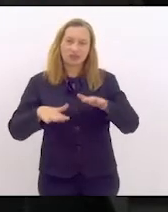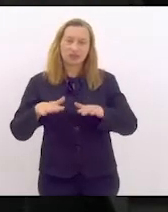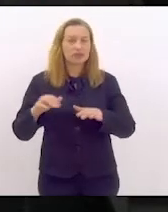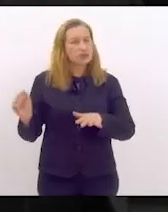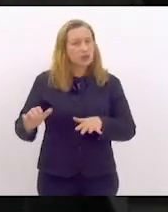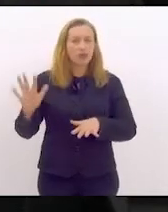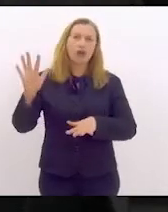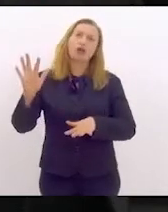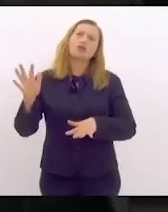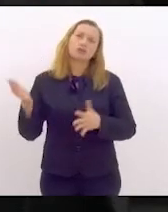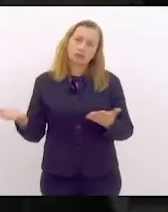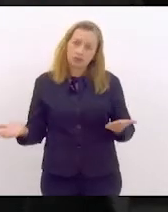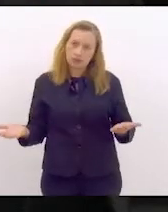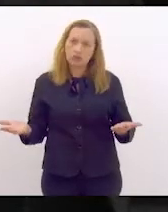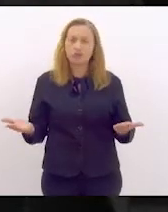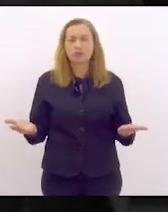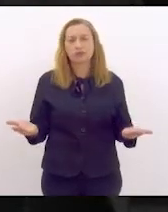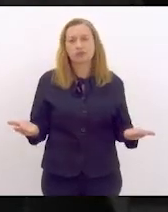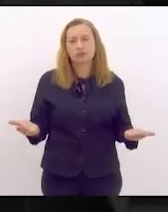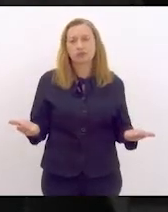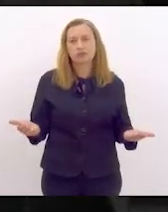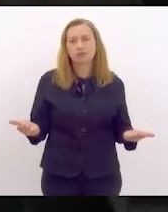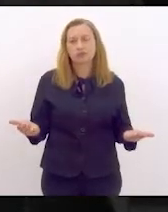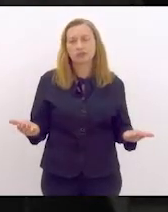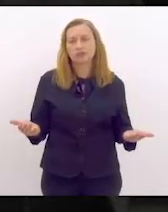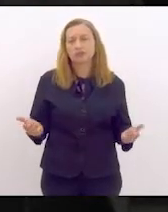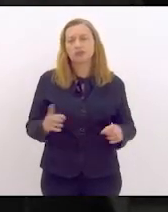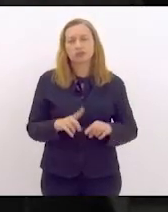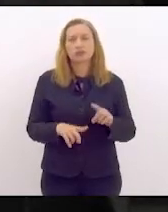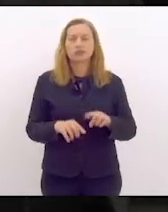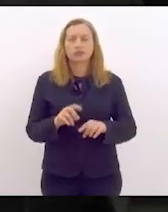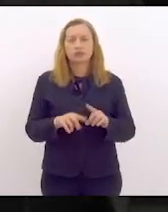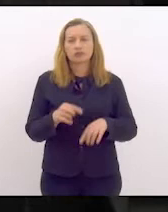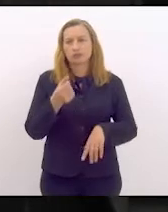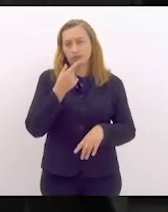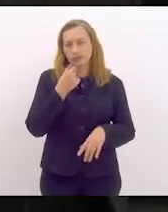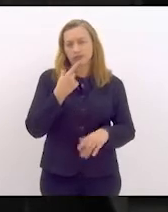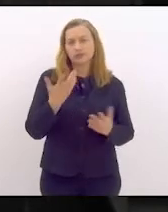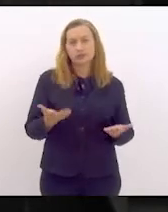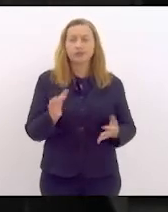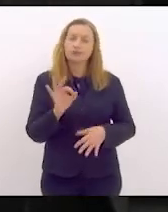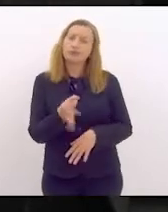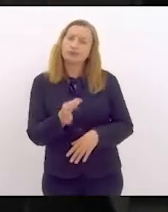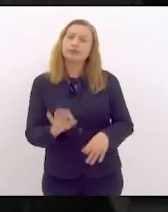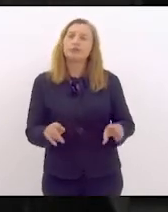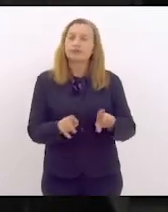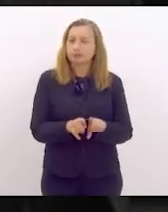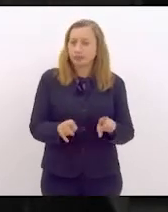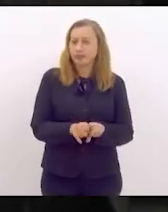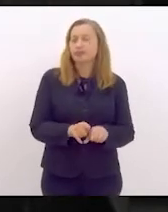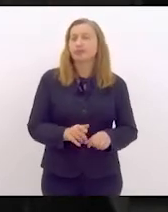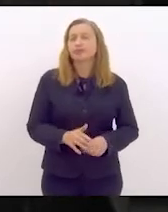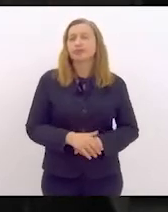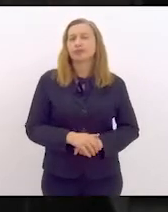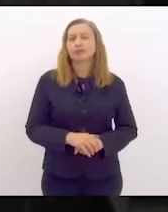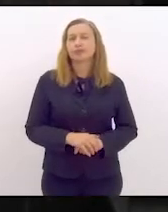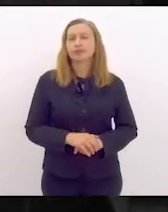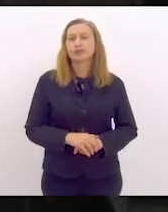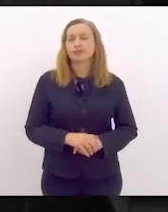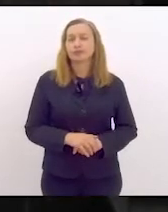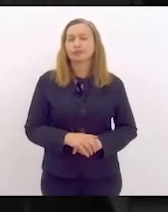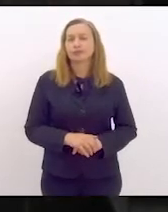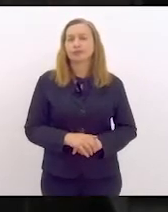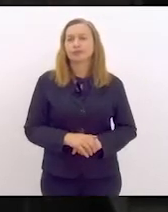caros. E se são muito caros, evidentemente, também depreende-se